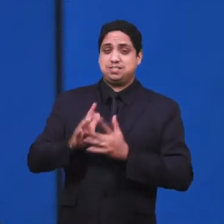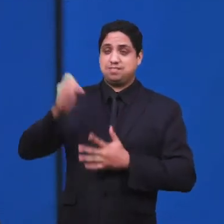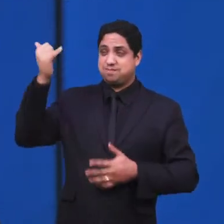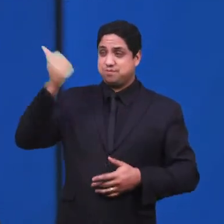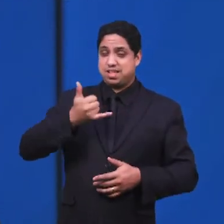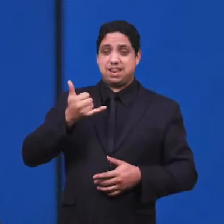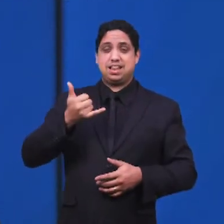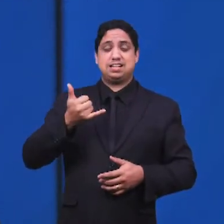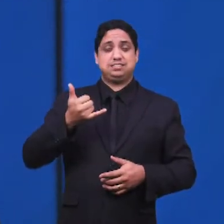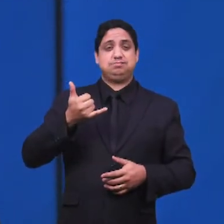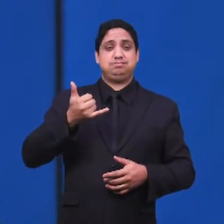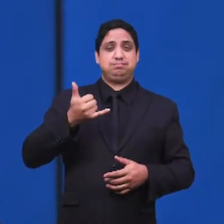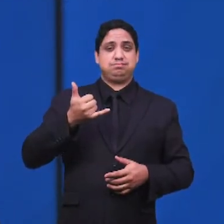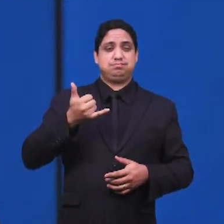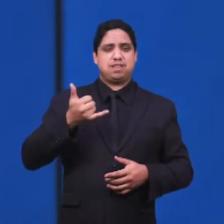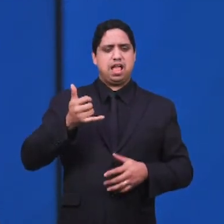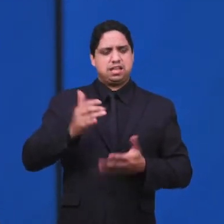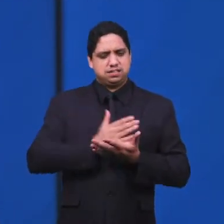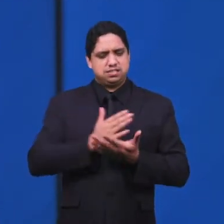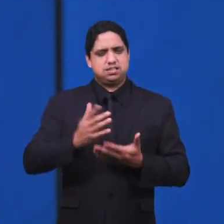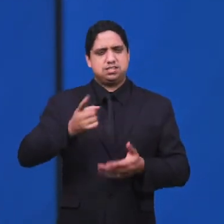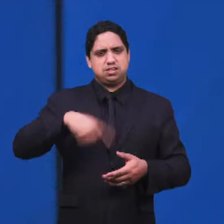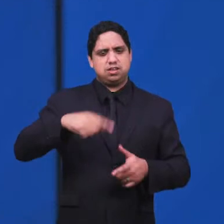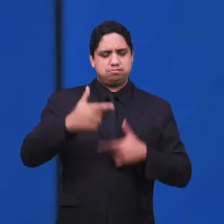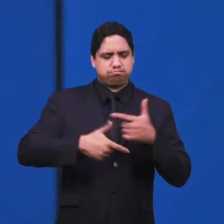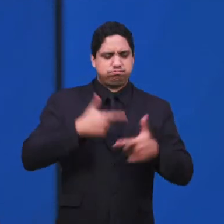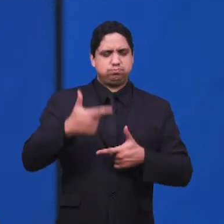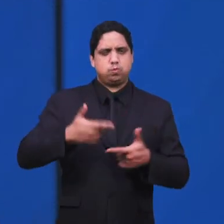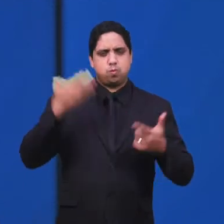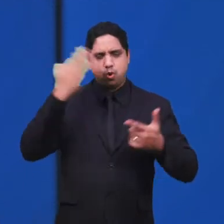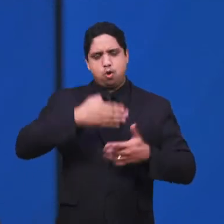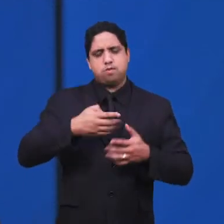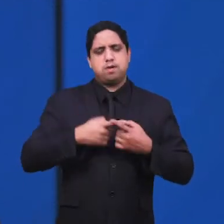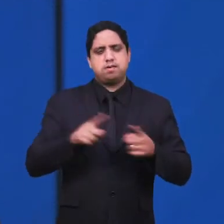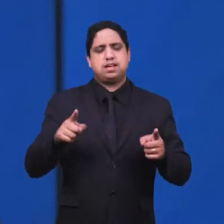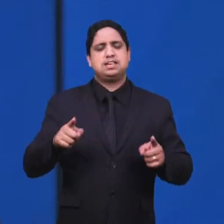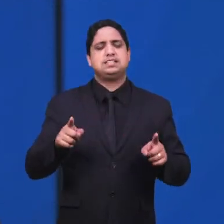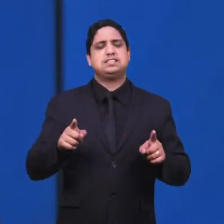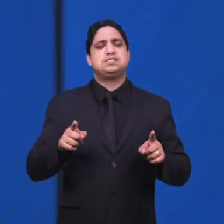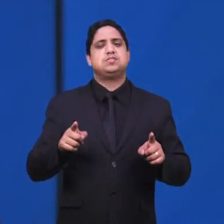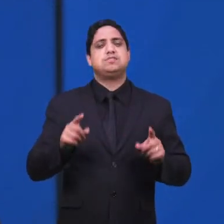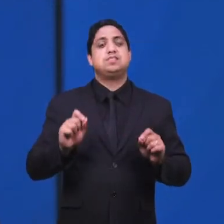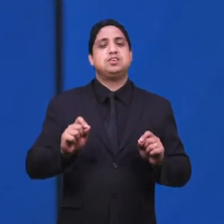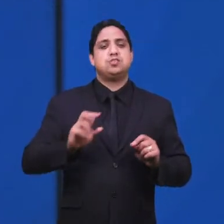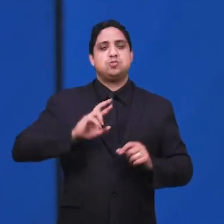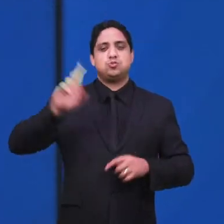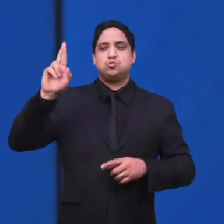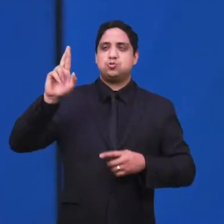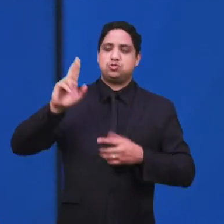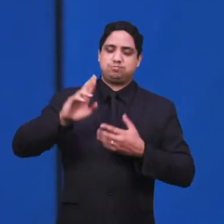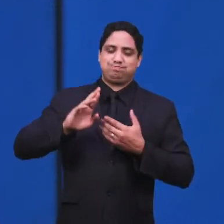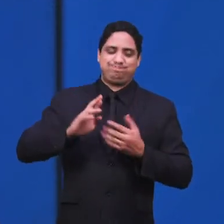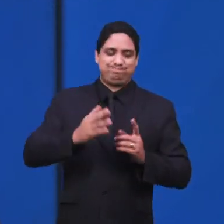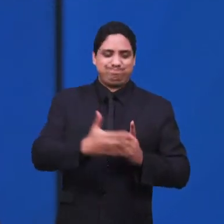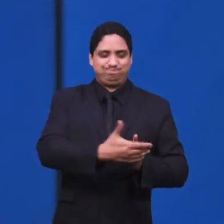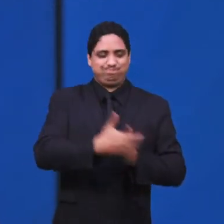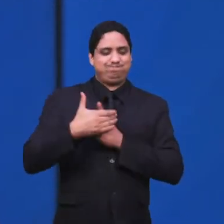às vezes estamos passando nossas lutas, nossas provas, é a mirra, mas ao mesmo tempo o Senhor está nos